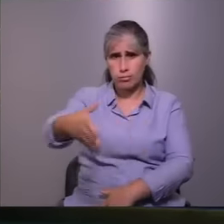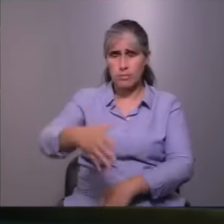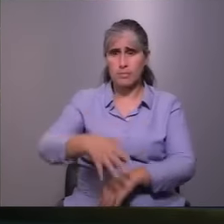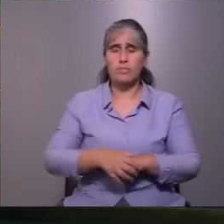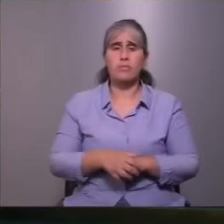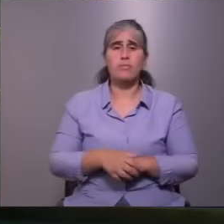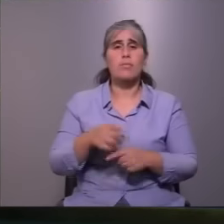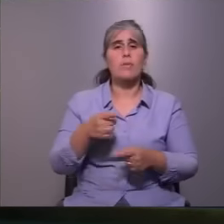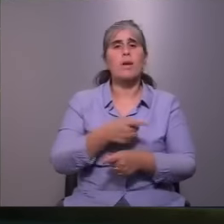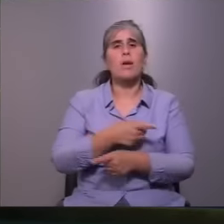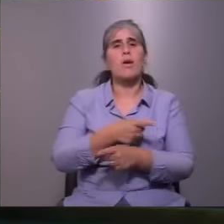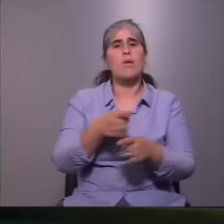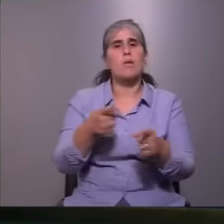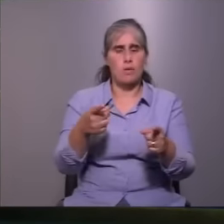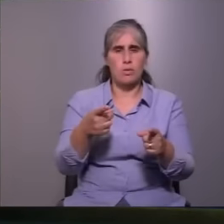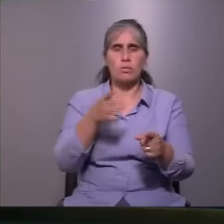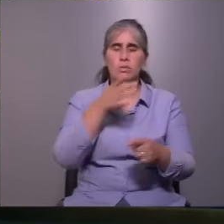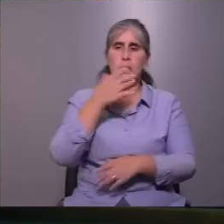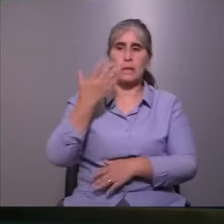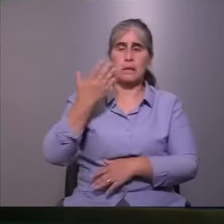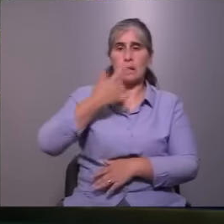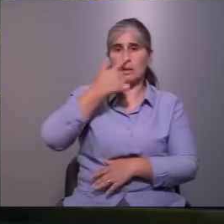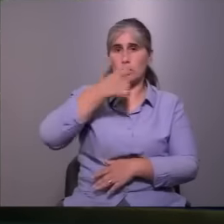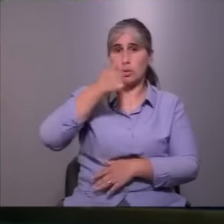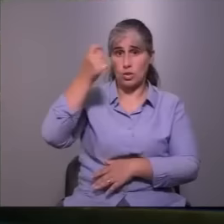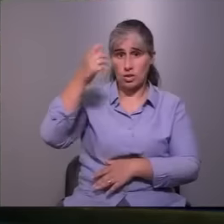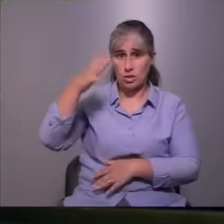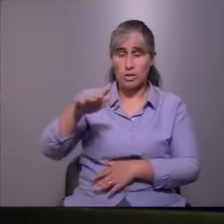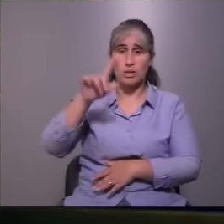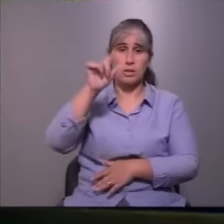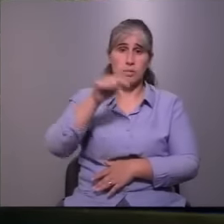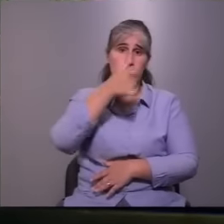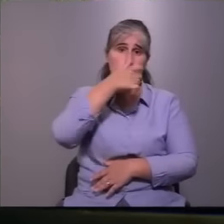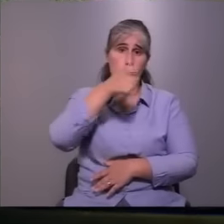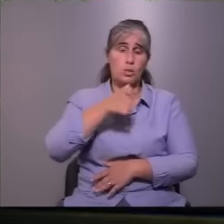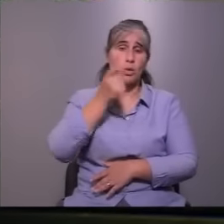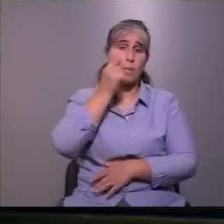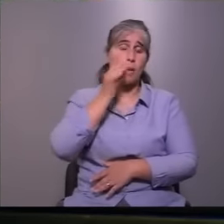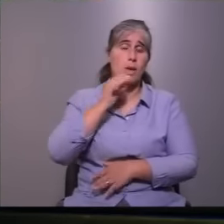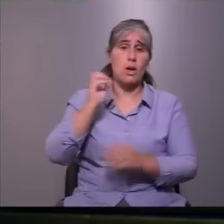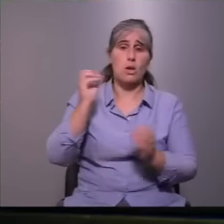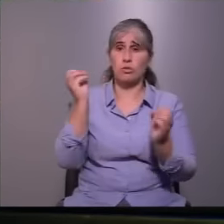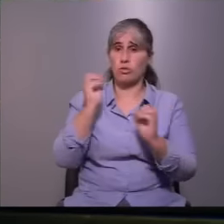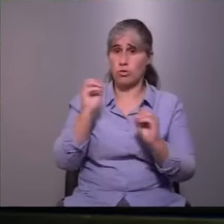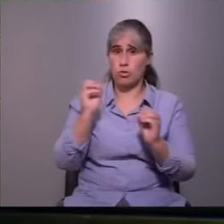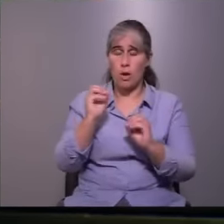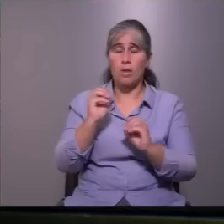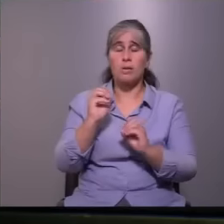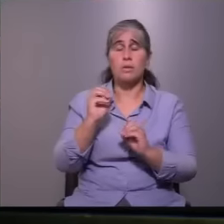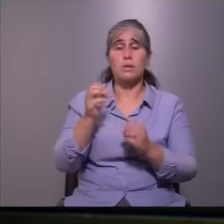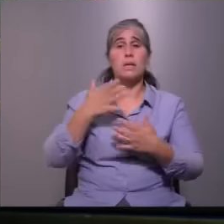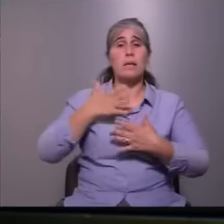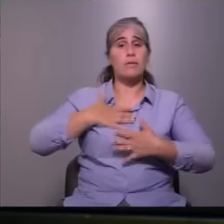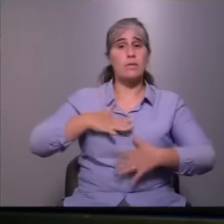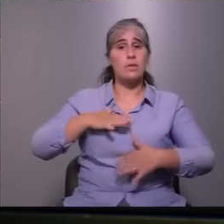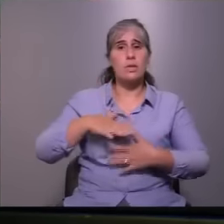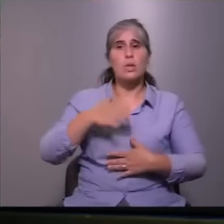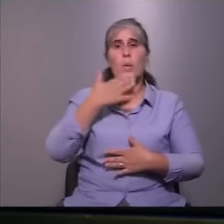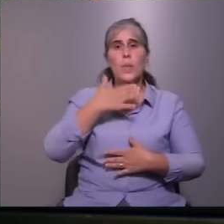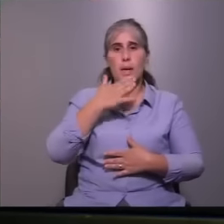Moisés falou ao povo, dizendo: não violarás o direito do estrangeiro e